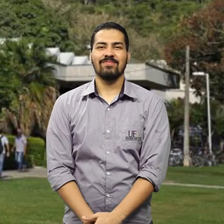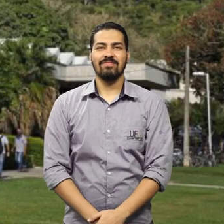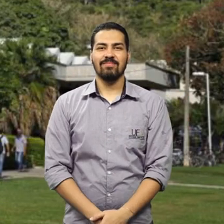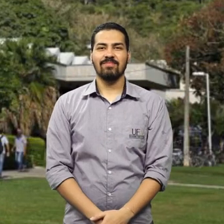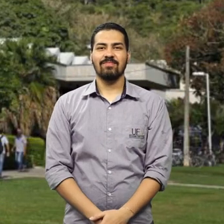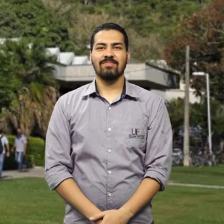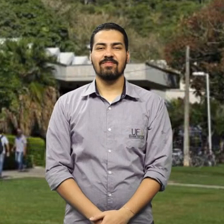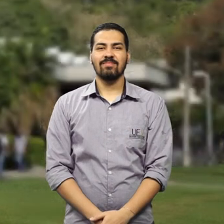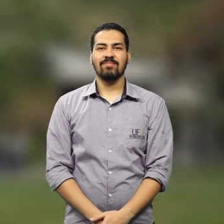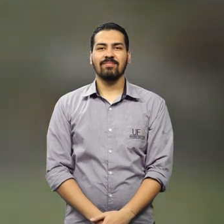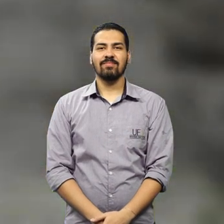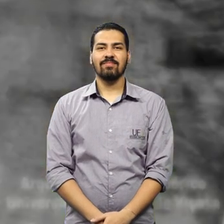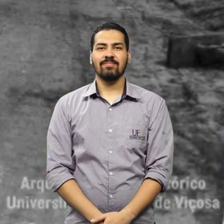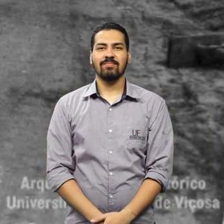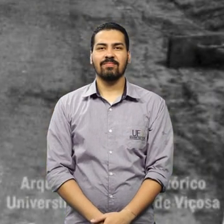né não?